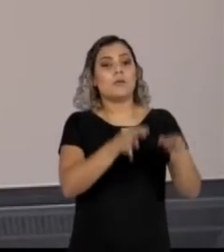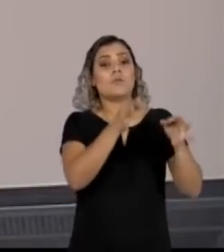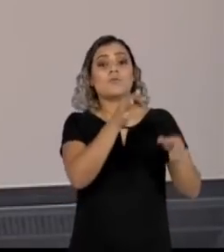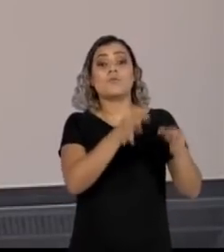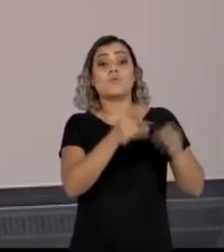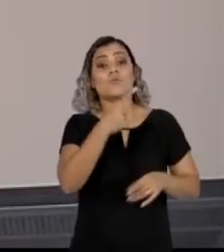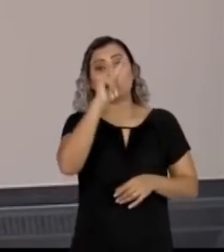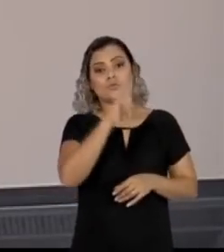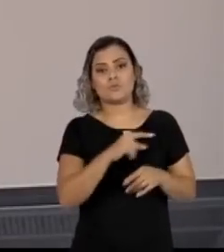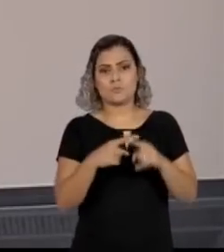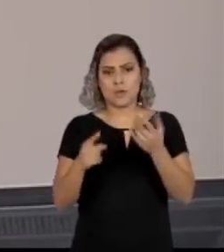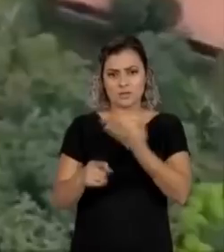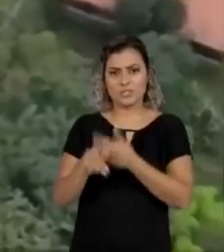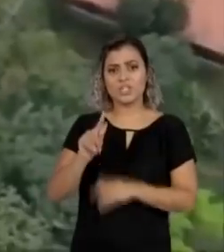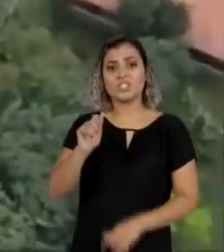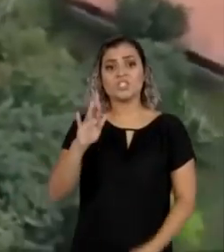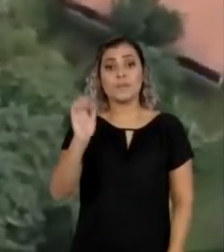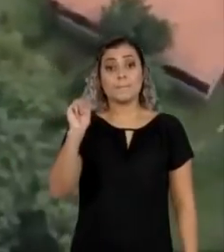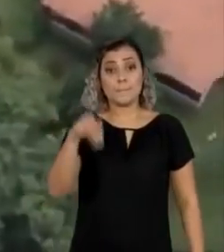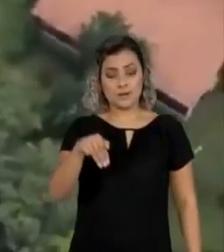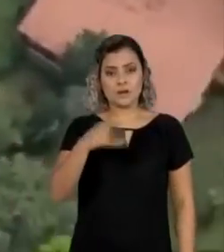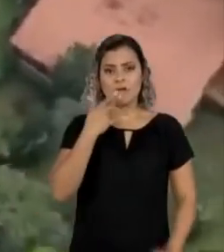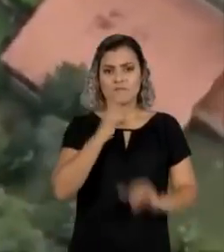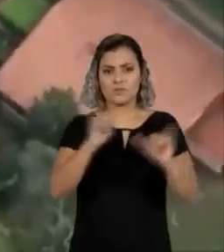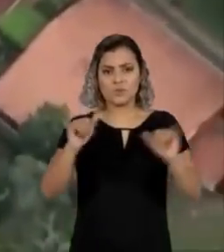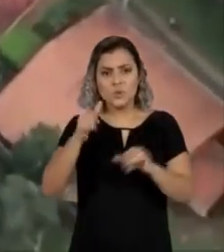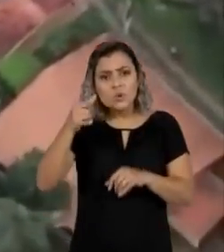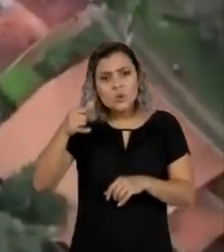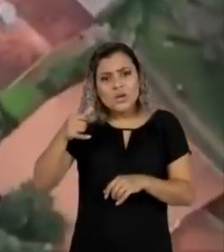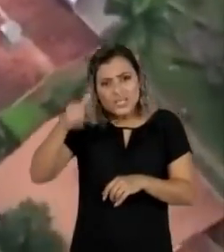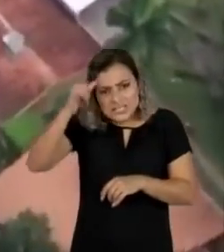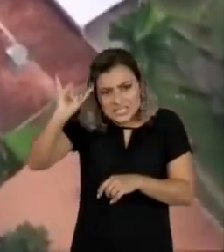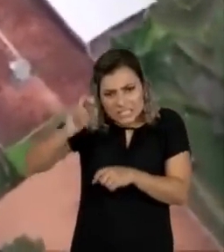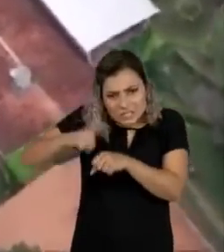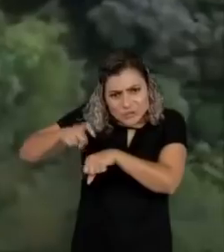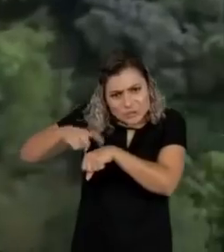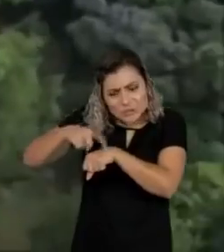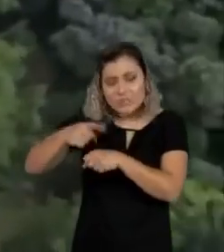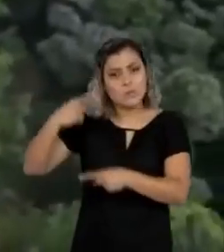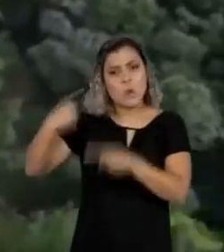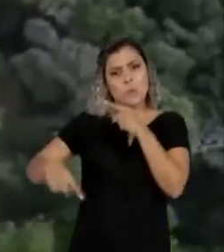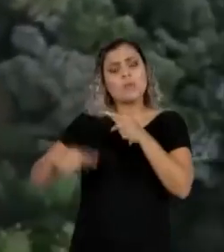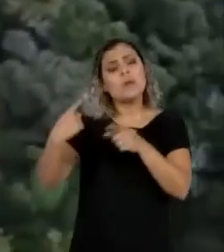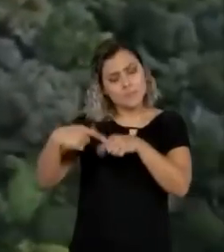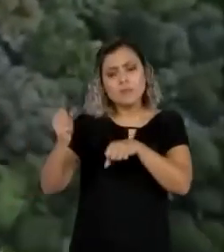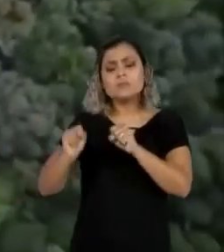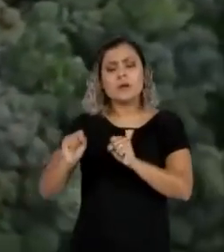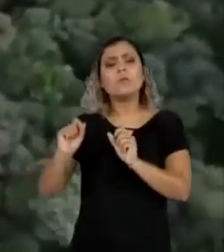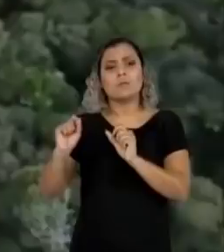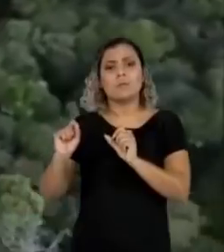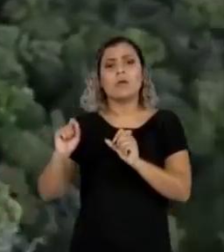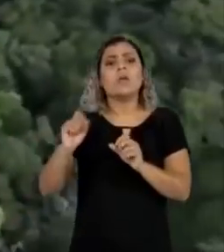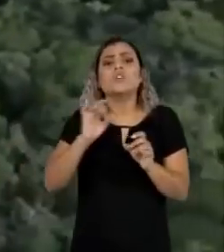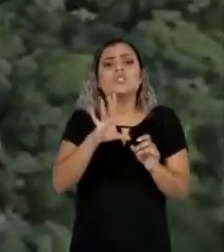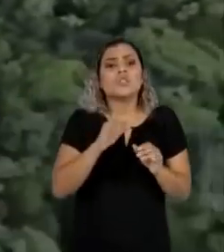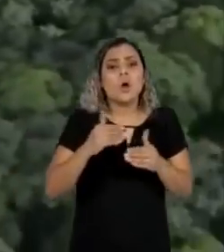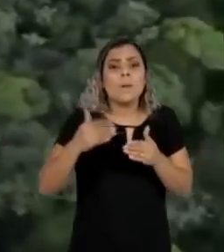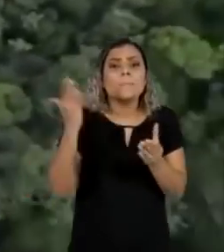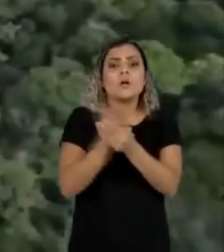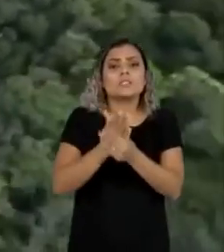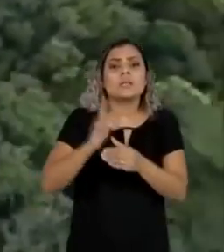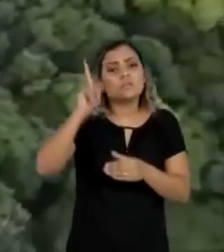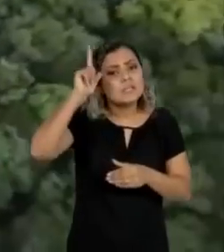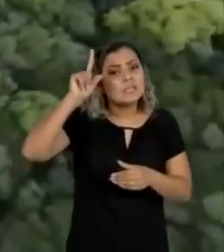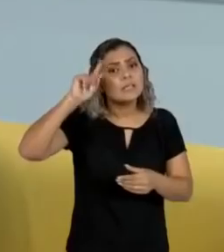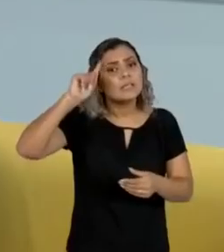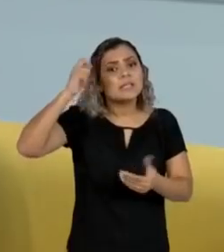o entendimento da Corte não se aplica no caso do sítio de Atibaia e deveria valer apenas para casos posteriores à